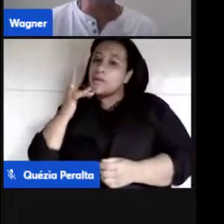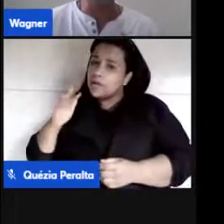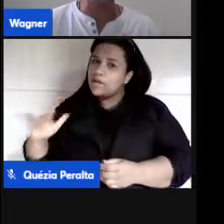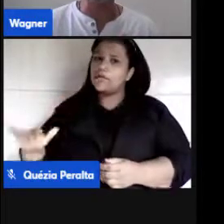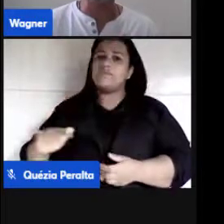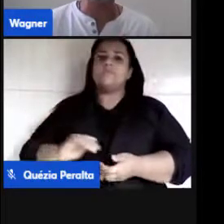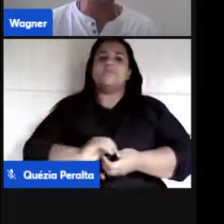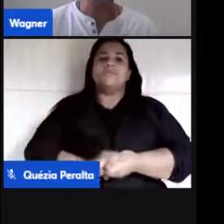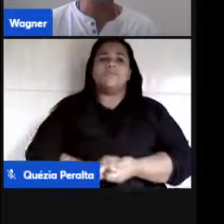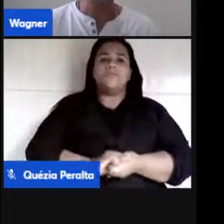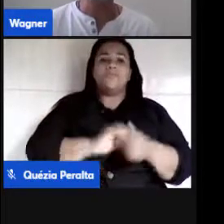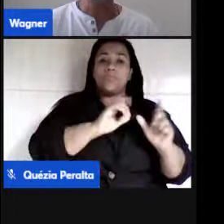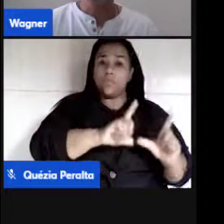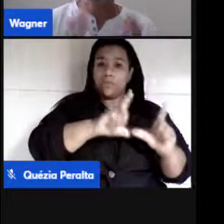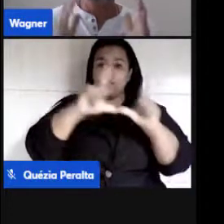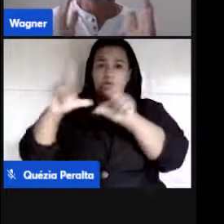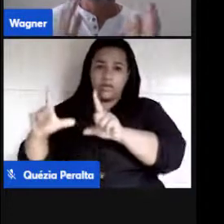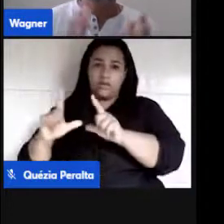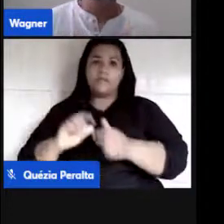favor.